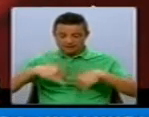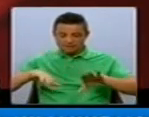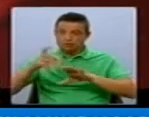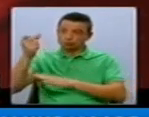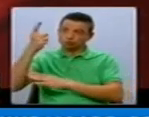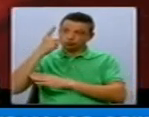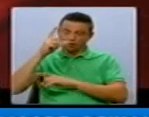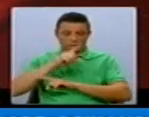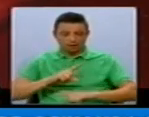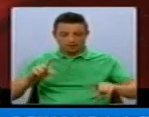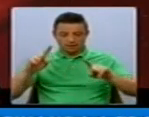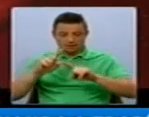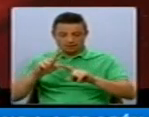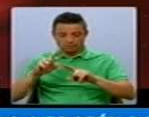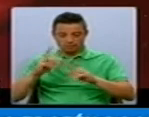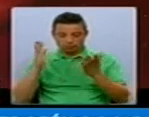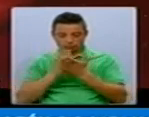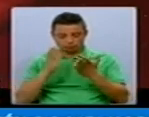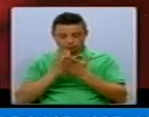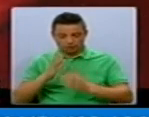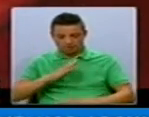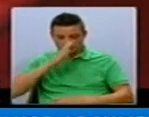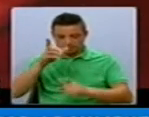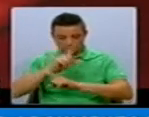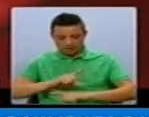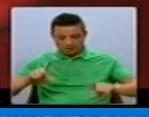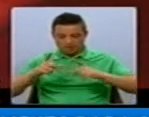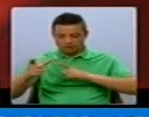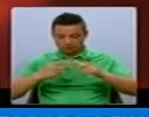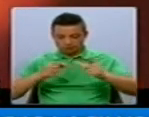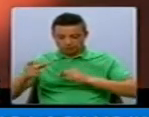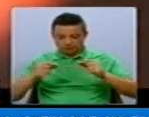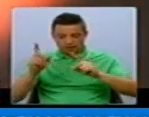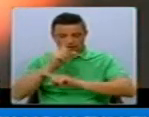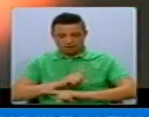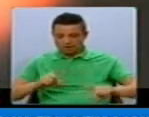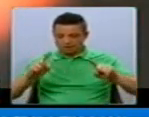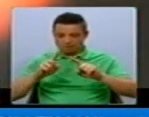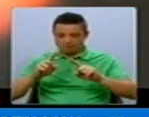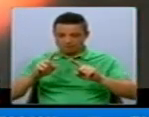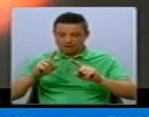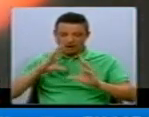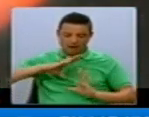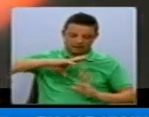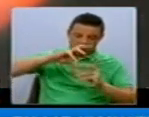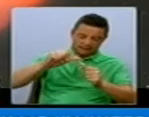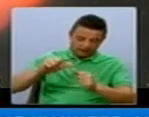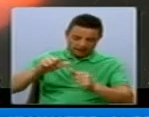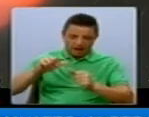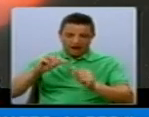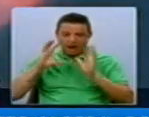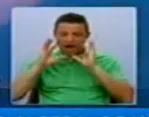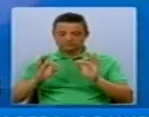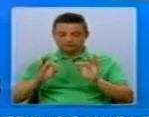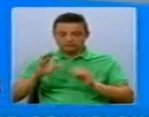é canibal a esse nível e, portanto, o estudo diz que, não, a nossa estrela provavelmente não terá comido planetas como a Terra. Miguel, hoje